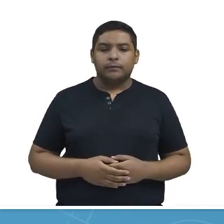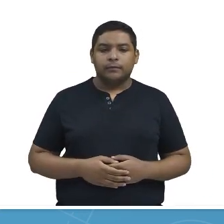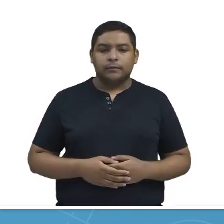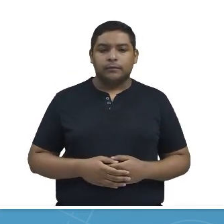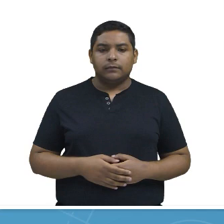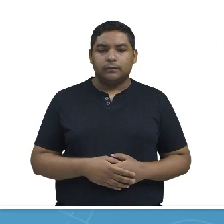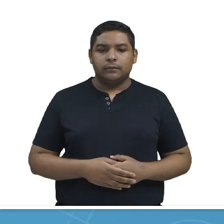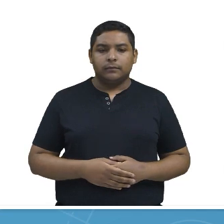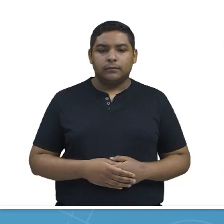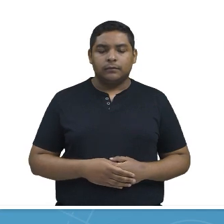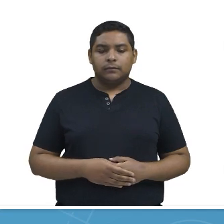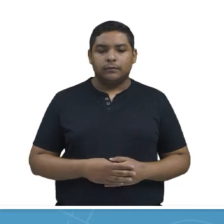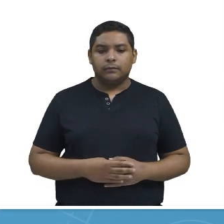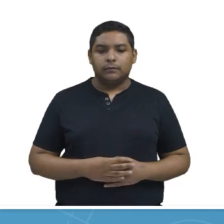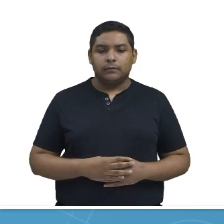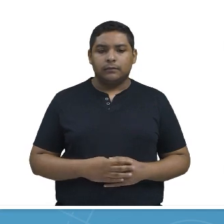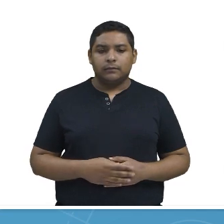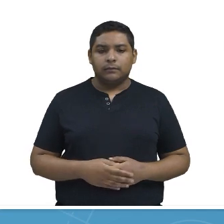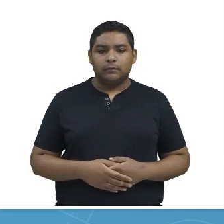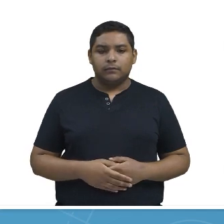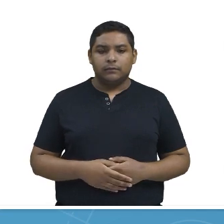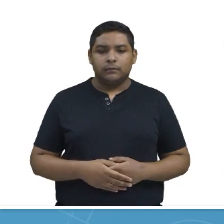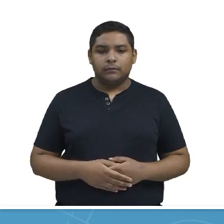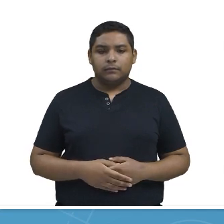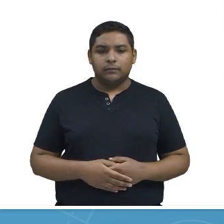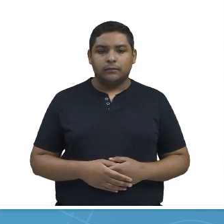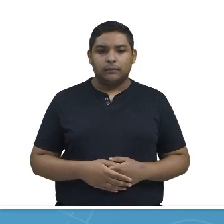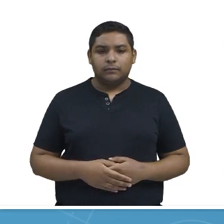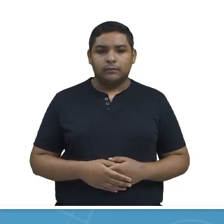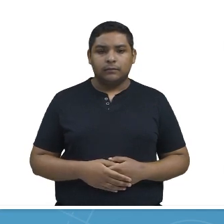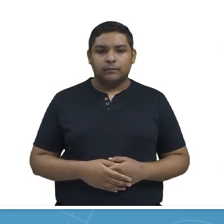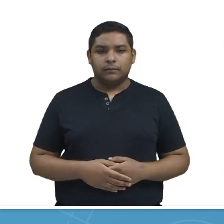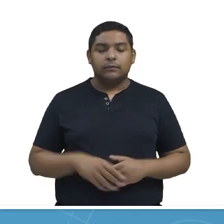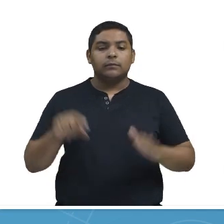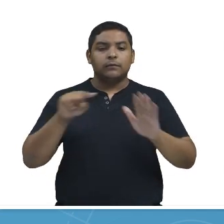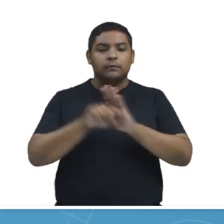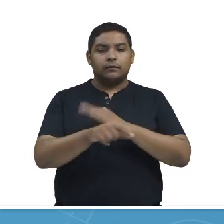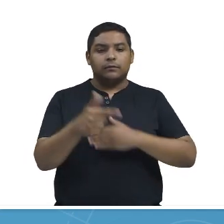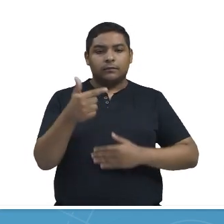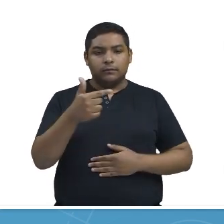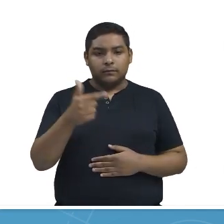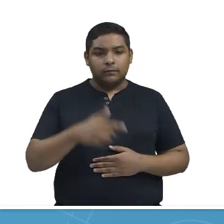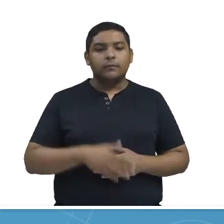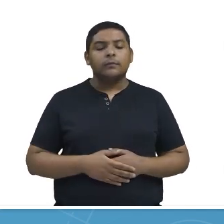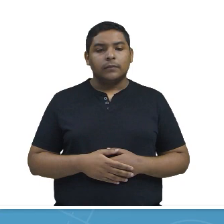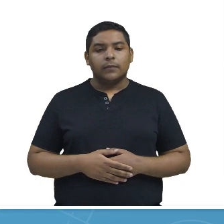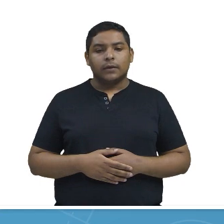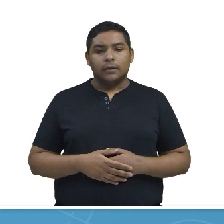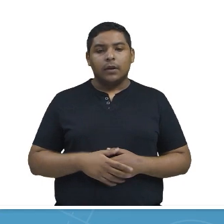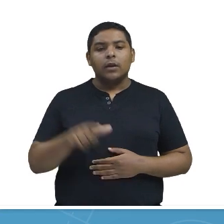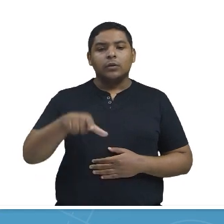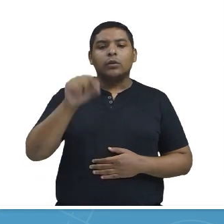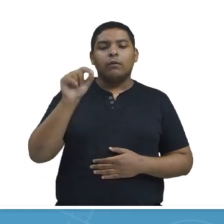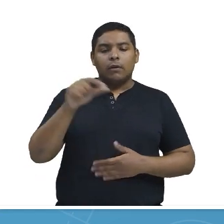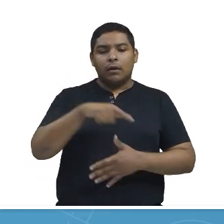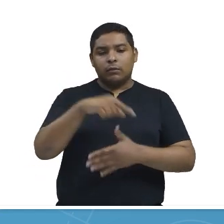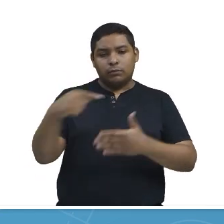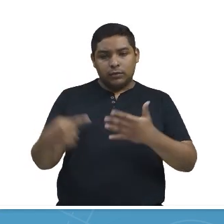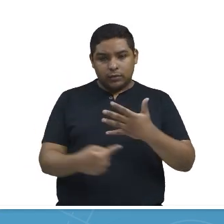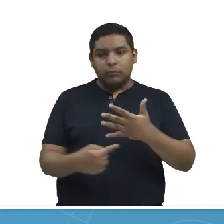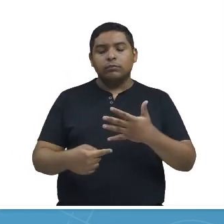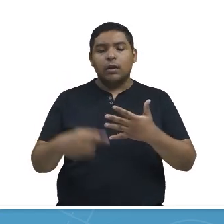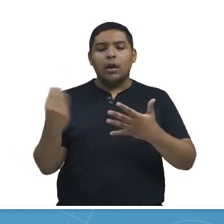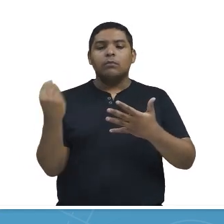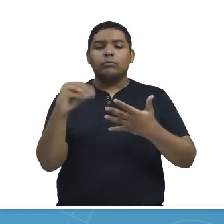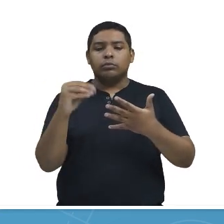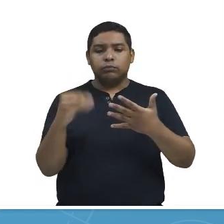pertence ao rapaz, não é? Whose arm. Na question number 2, você tem destaque alternativo que melhor completa